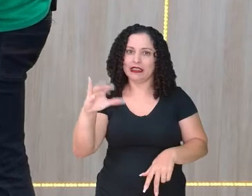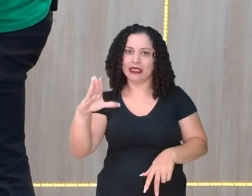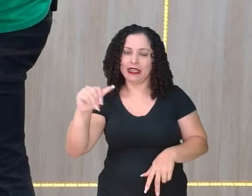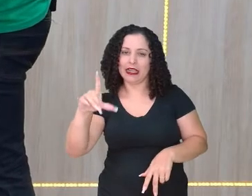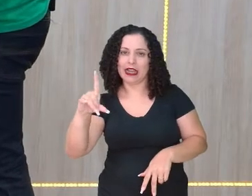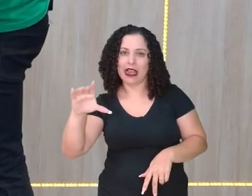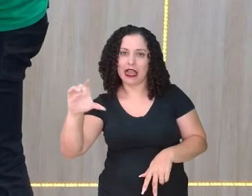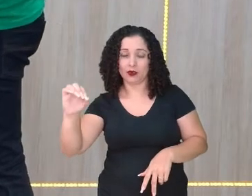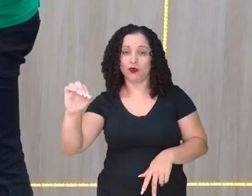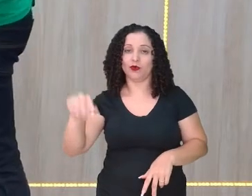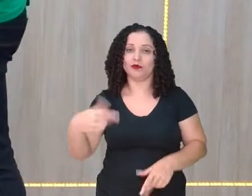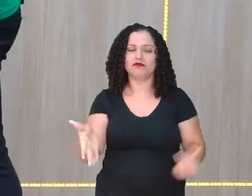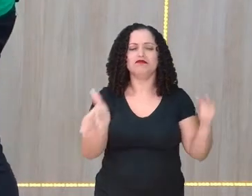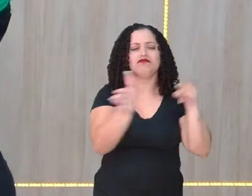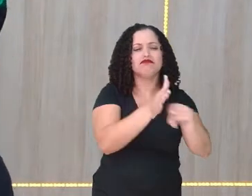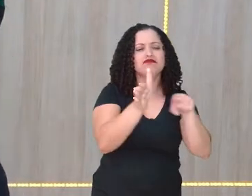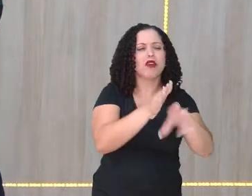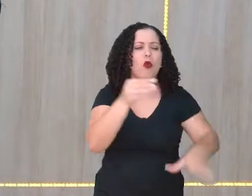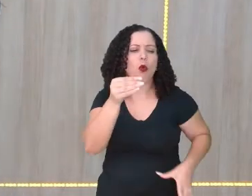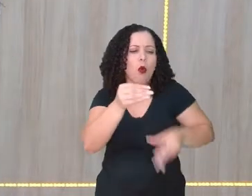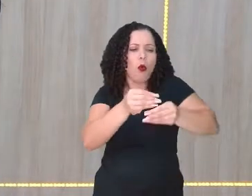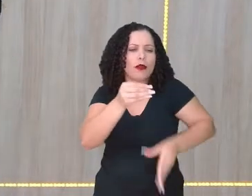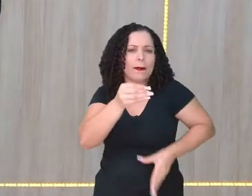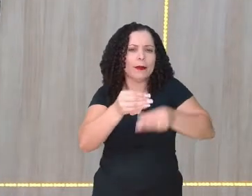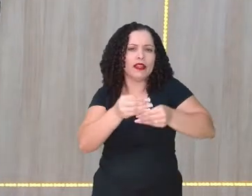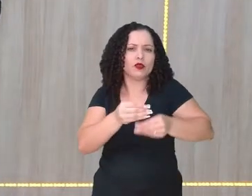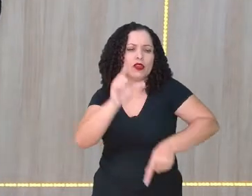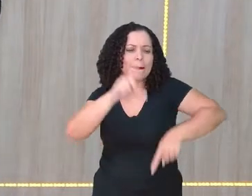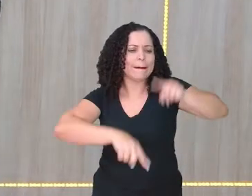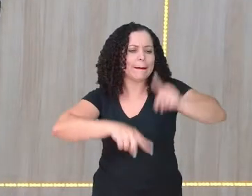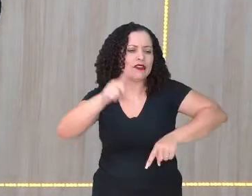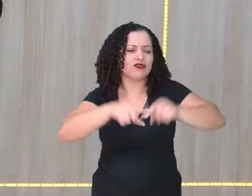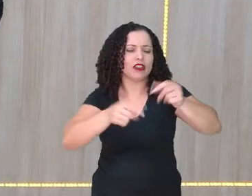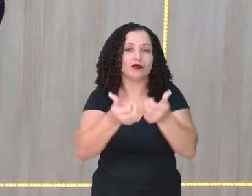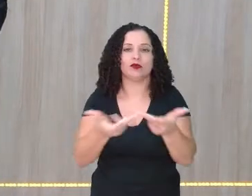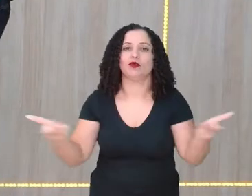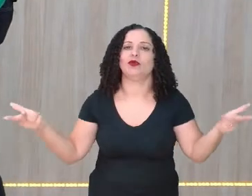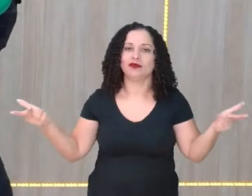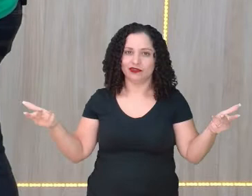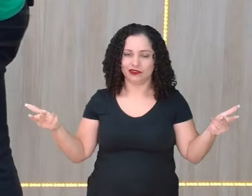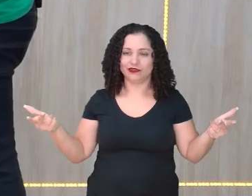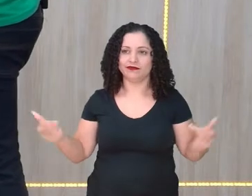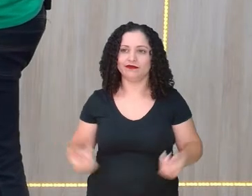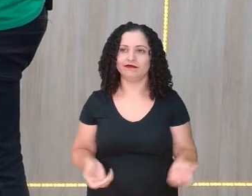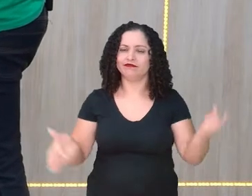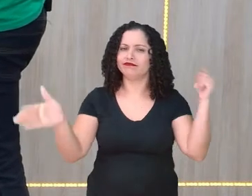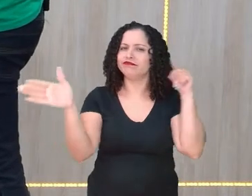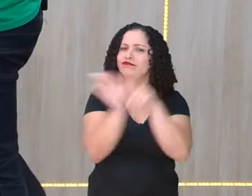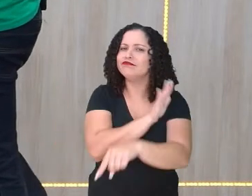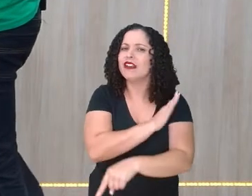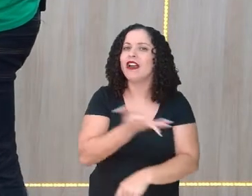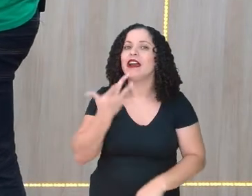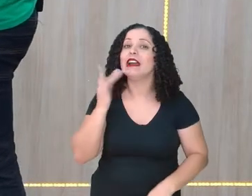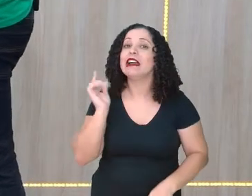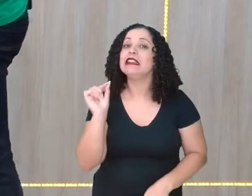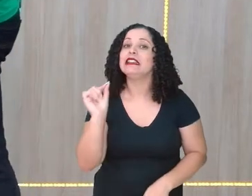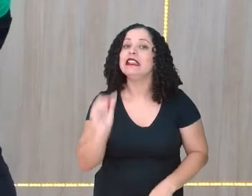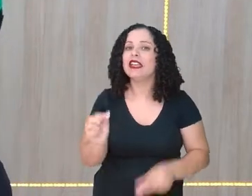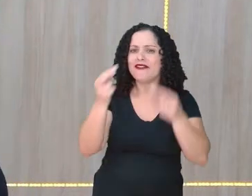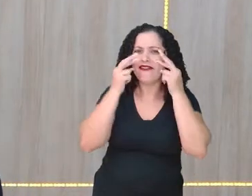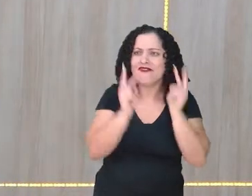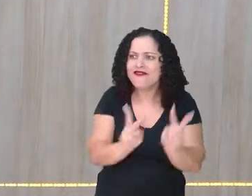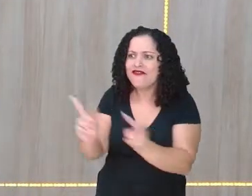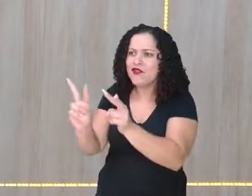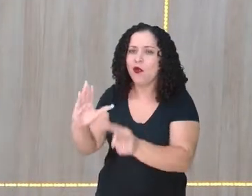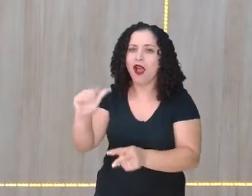é o objeto, que é o complemento da oração. Então, whom did he see? Quem viu Carlos?